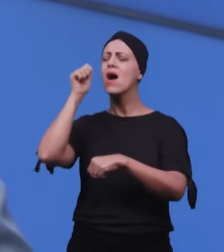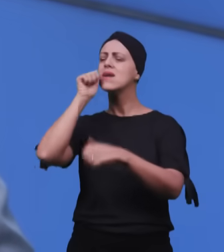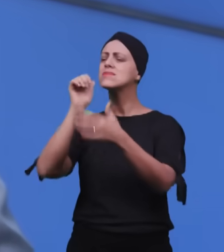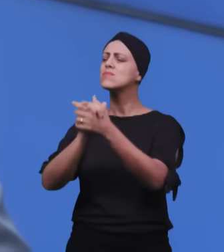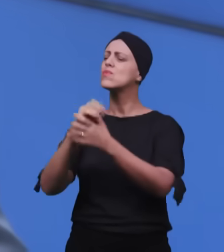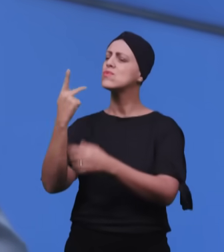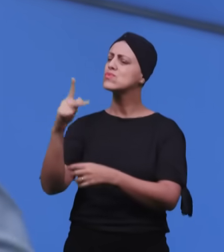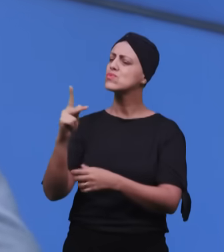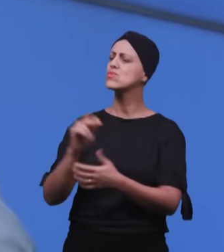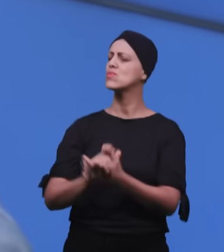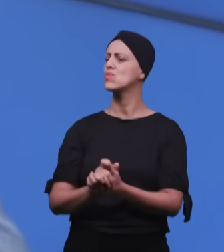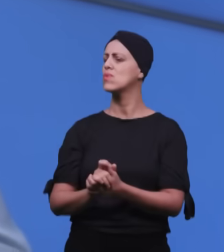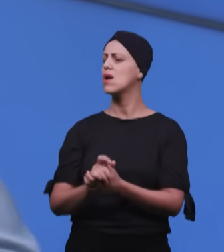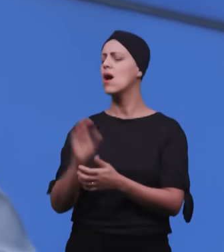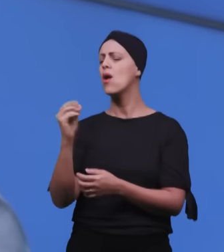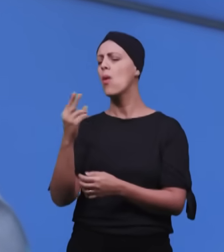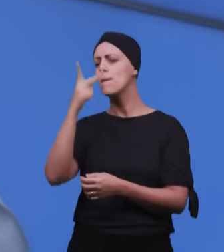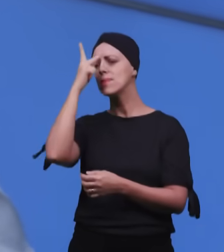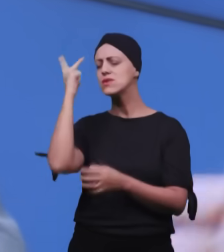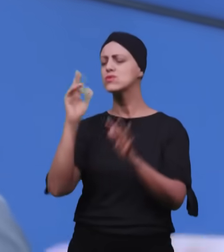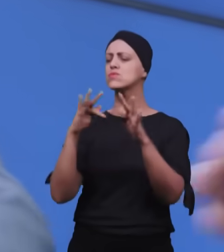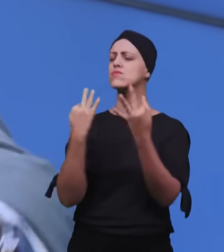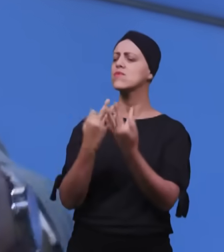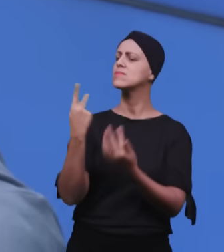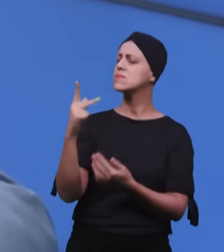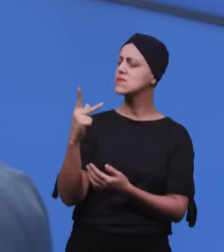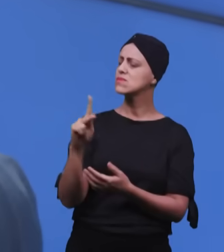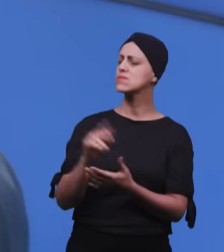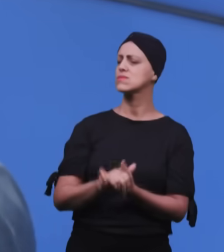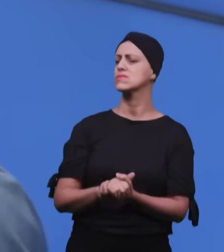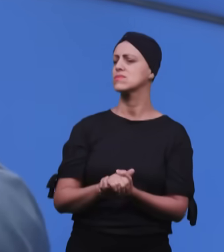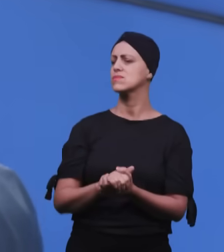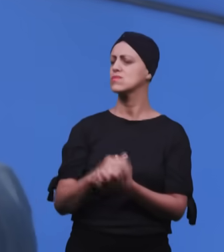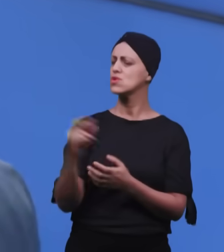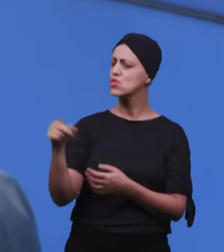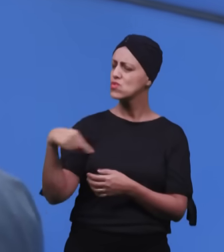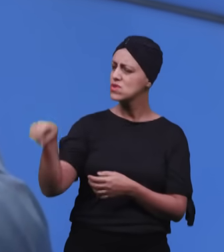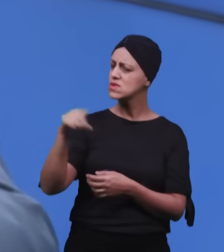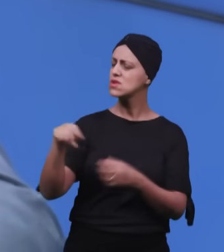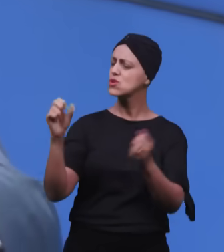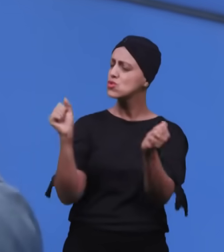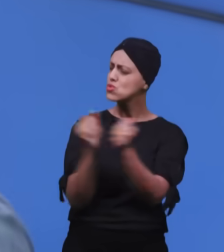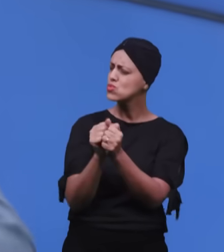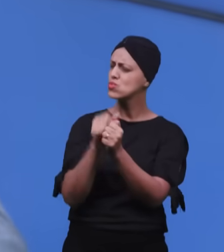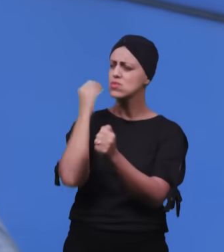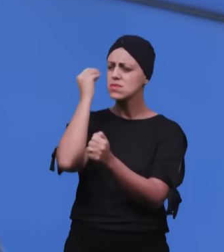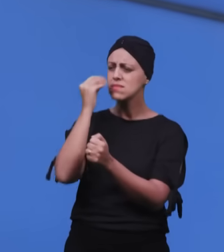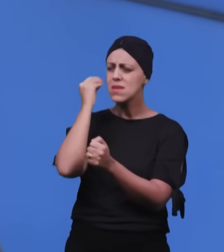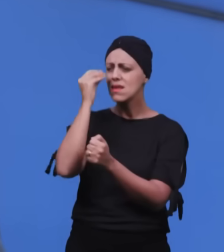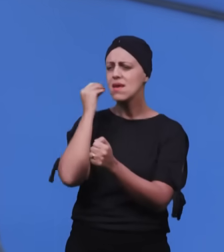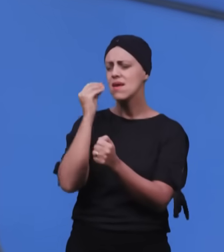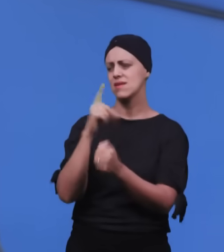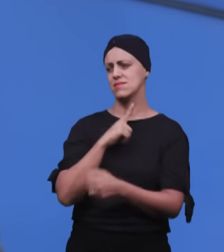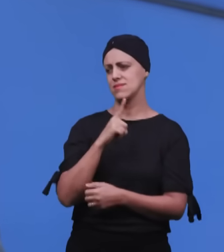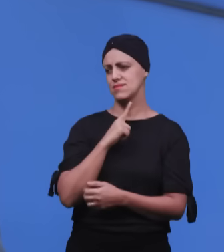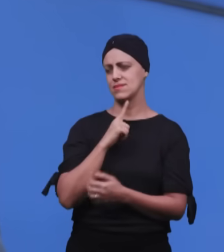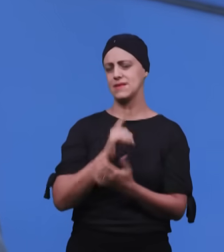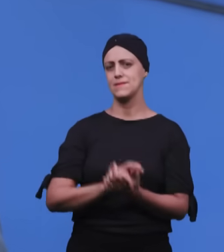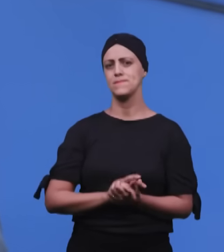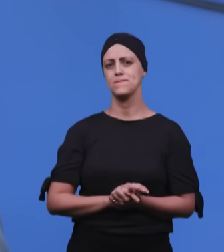sua esposa liga para alguém da sua família junto com a sua família você tem a sua